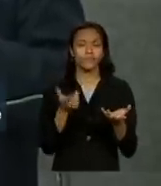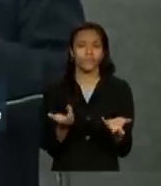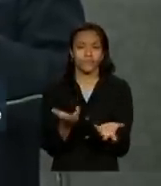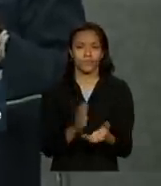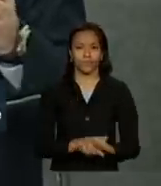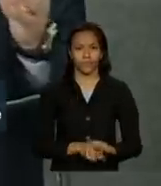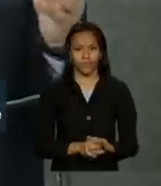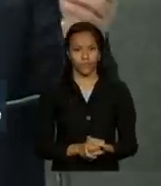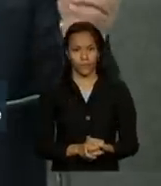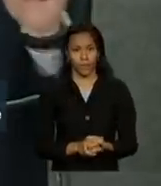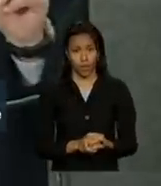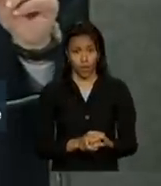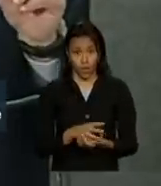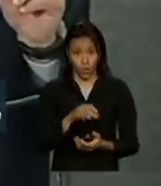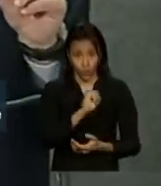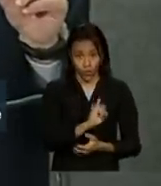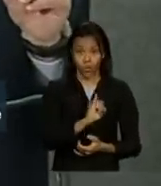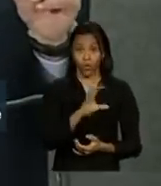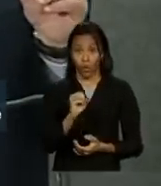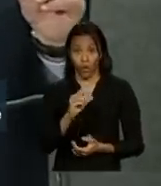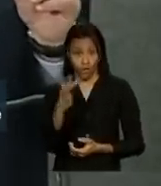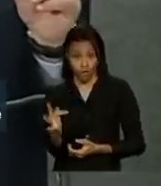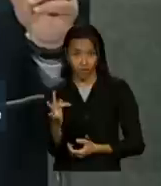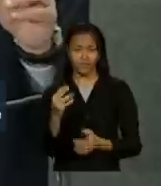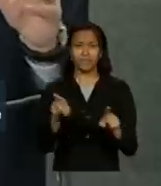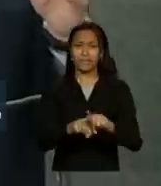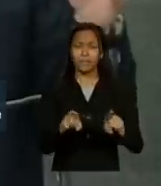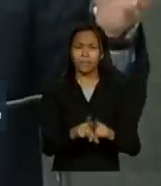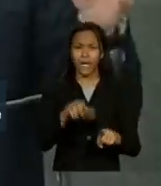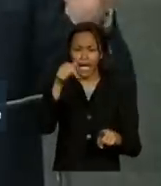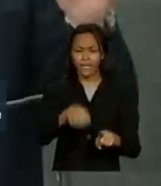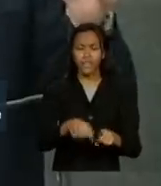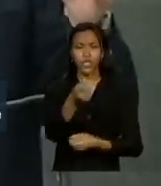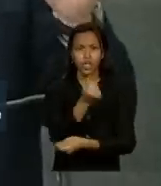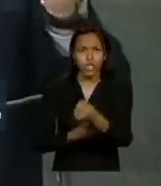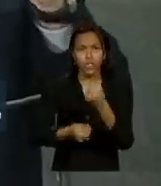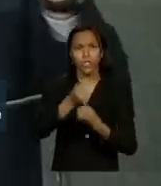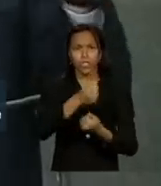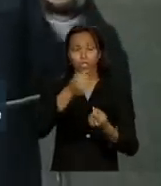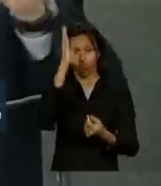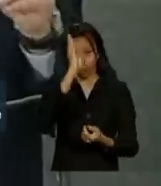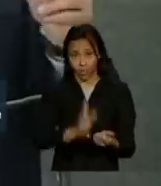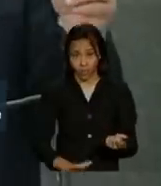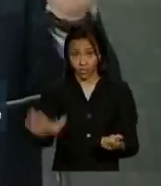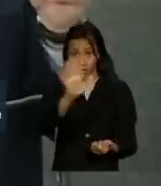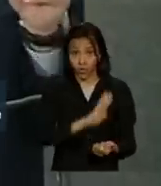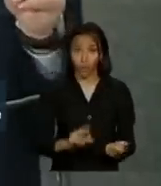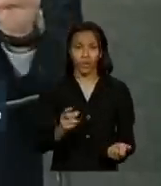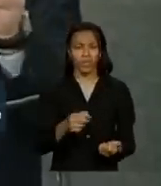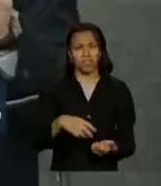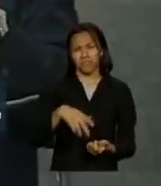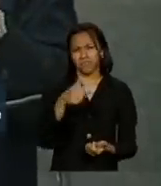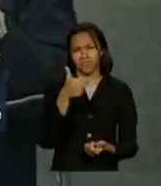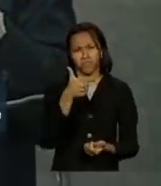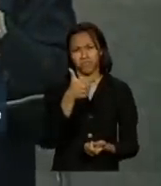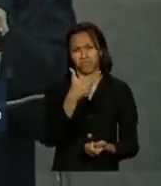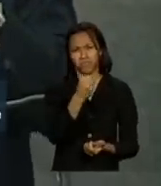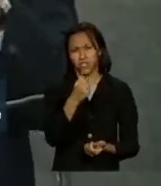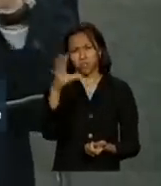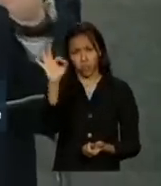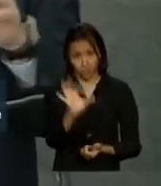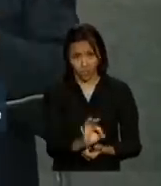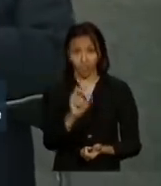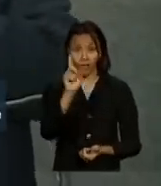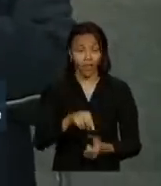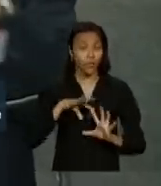Eh o IOF o capital de giro do Brasil o 20% dos preds é tributário